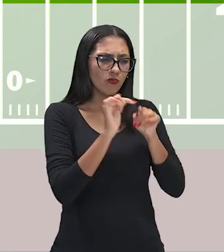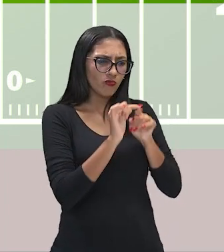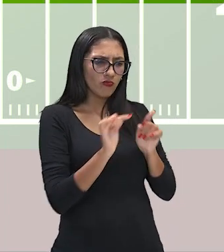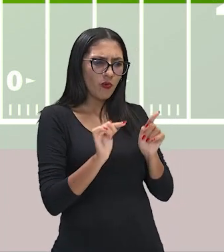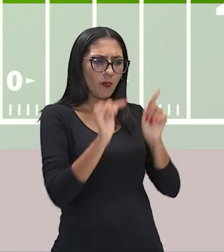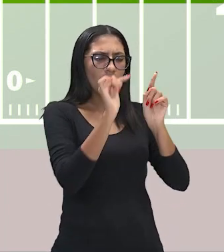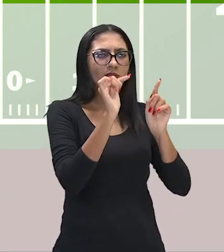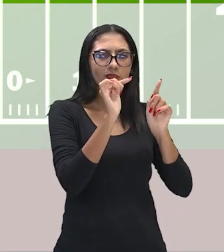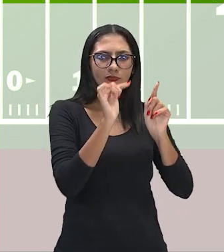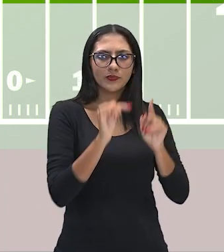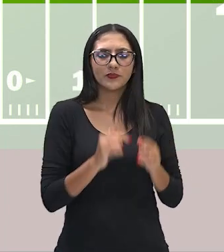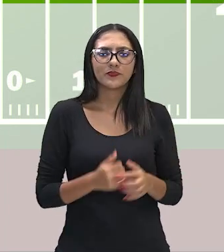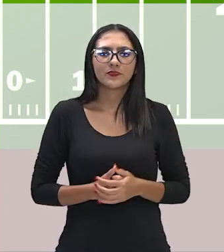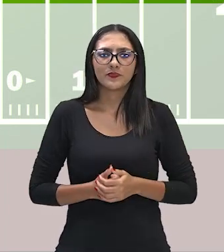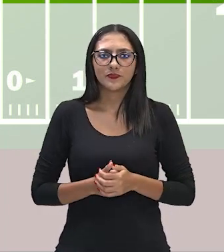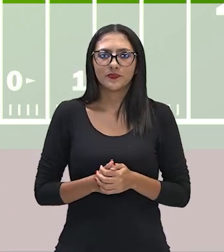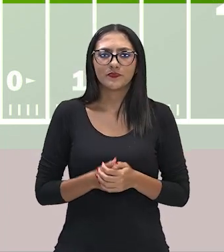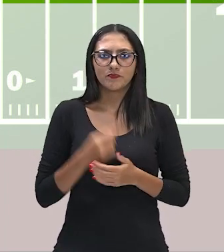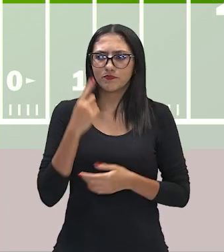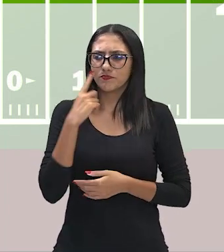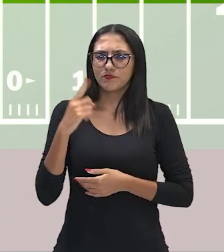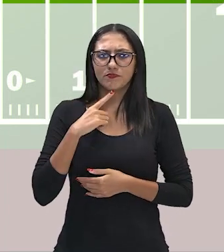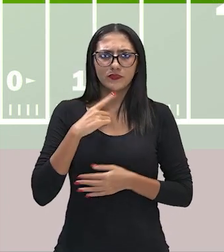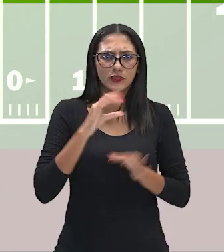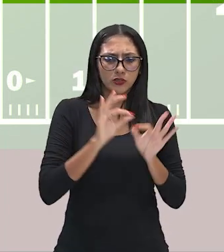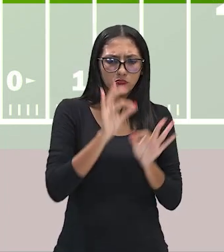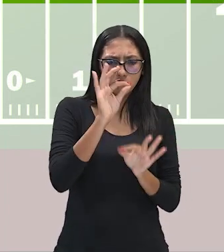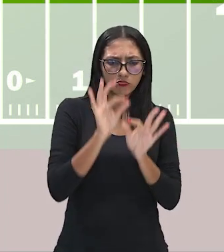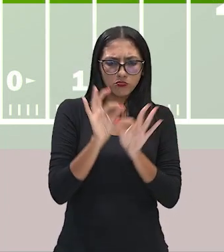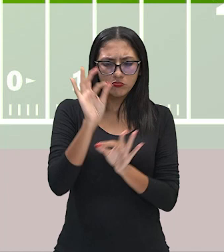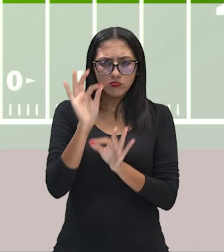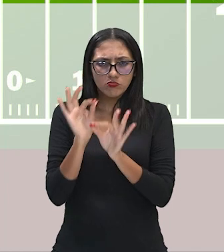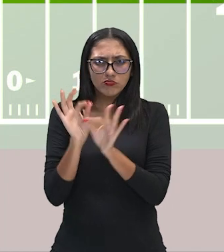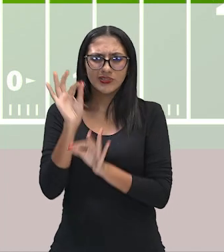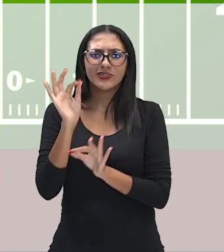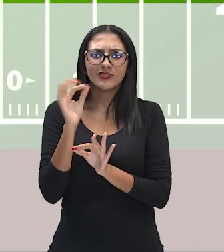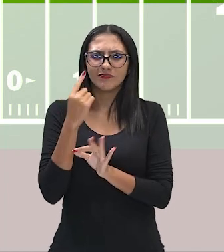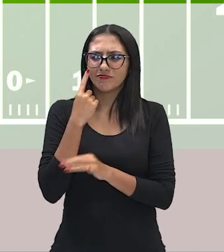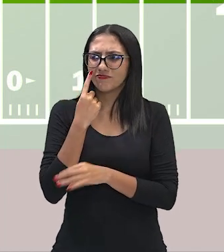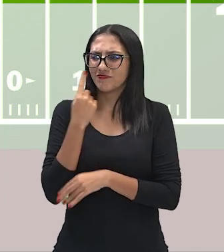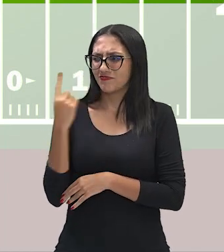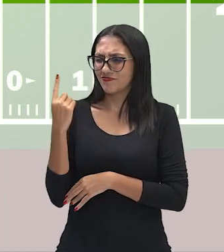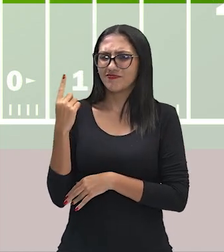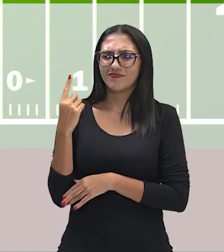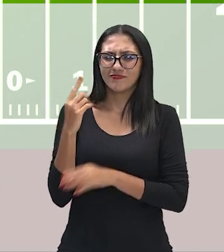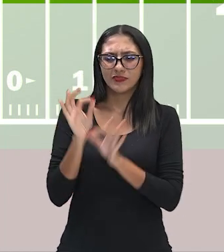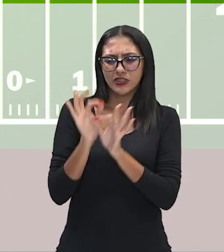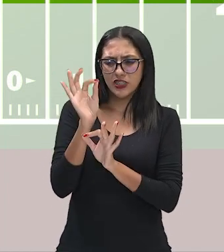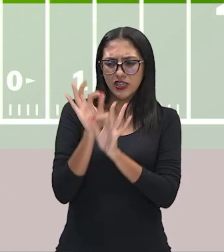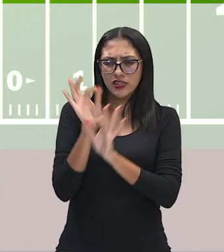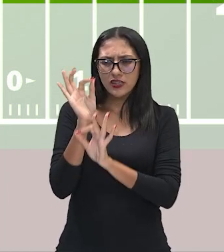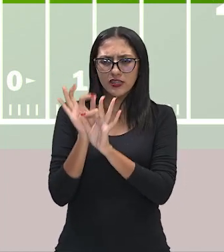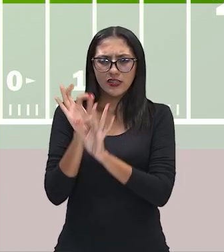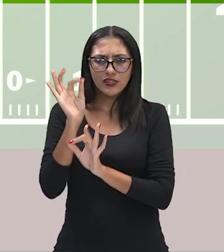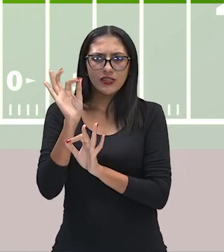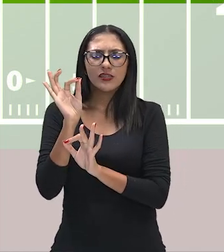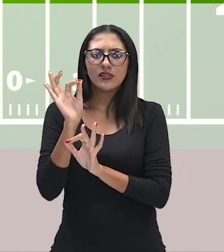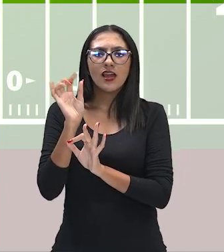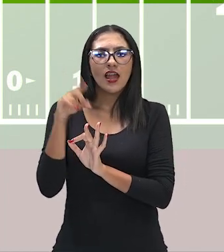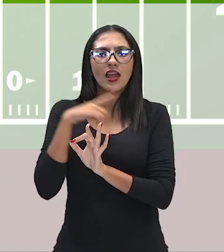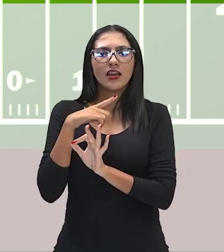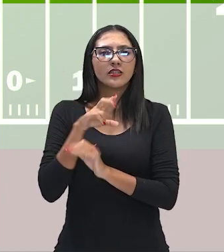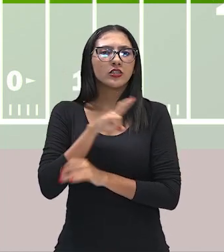ok? Essas linhas na vertical aí que vocês estão vendo, essas linhas brancas, elas são chamadas